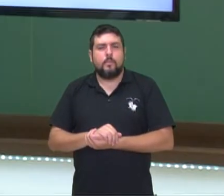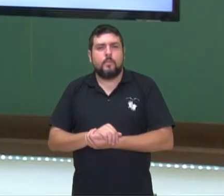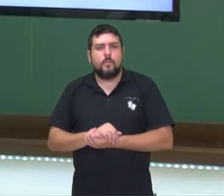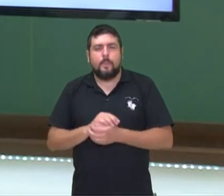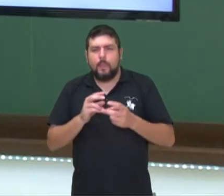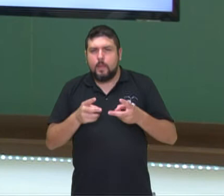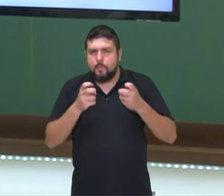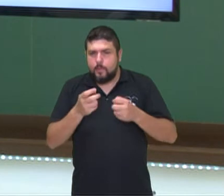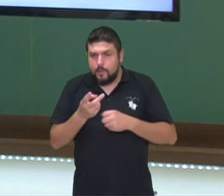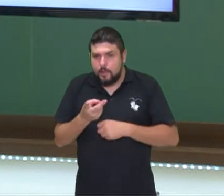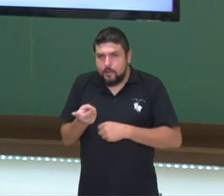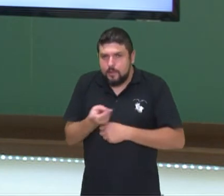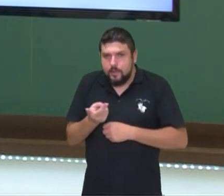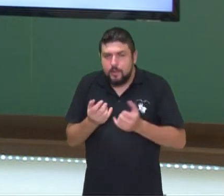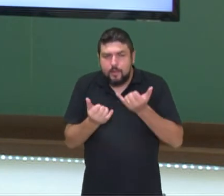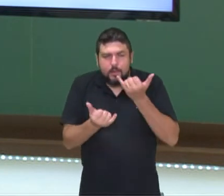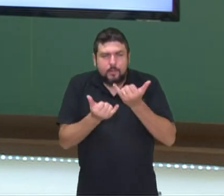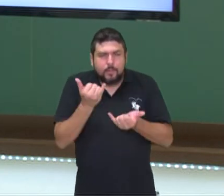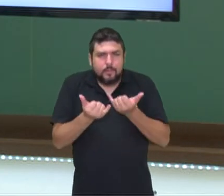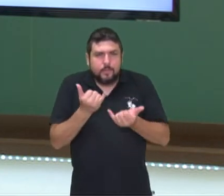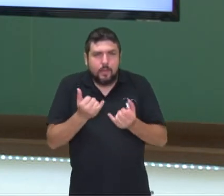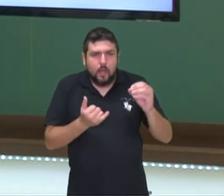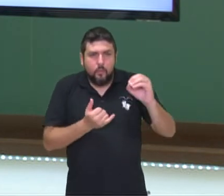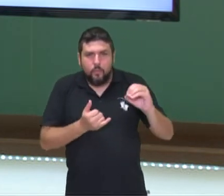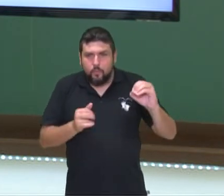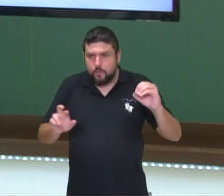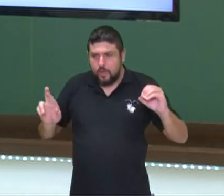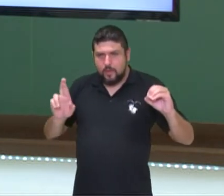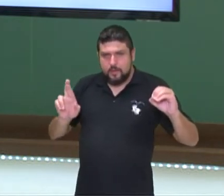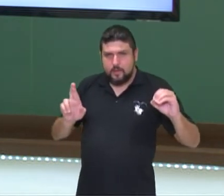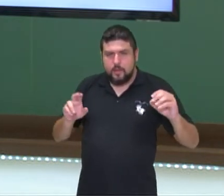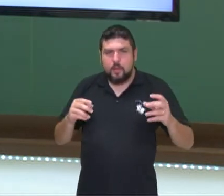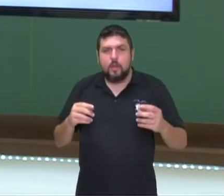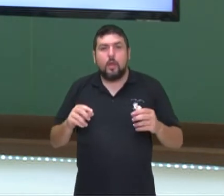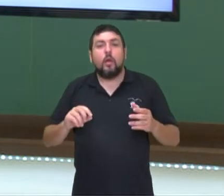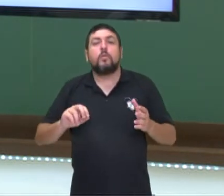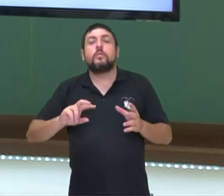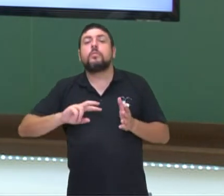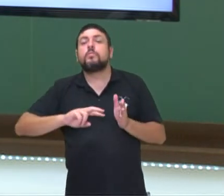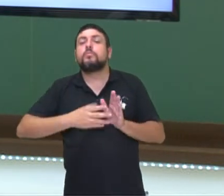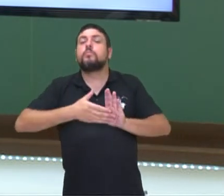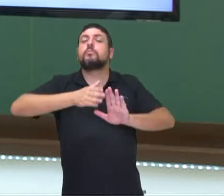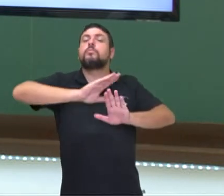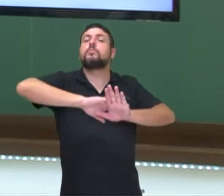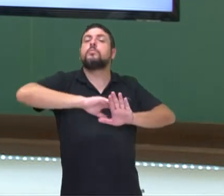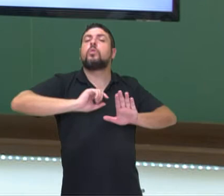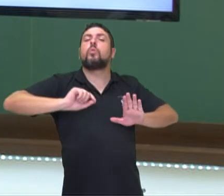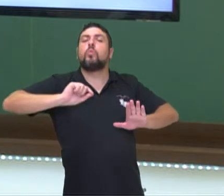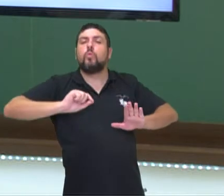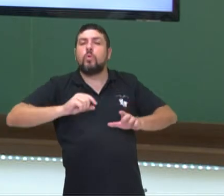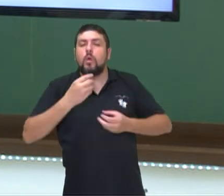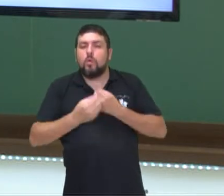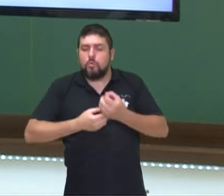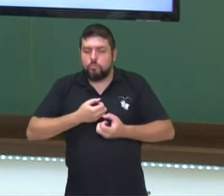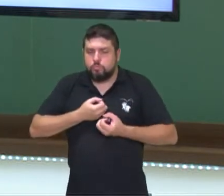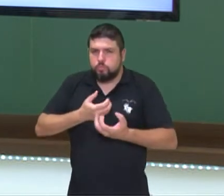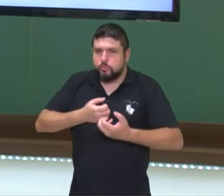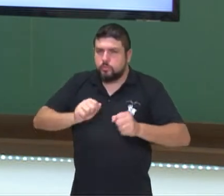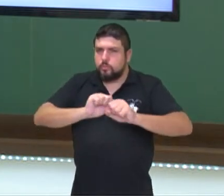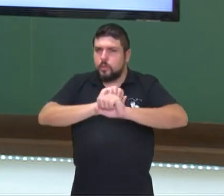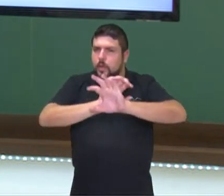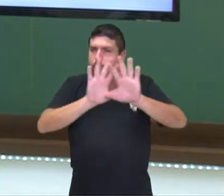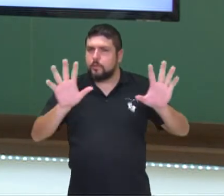uma semelhança. A ideia é de ambas. Como transmitir bem a sua mensagem. E isso é